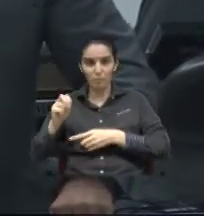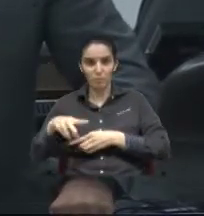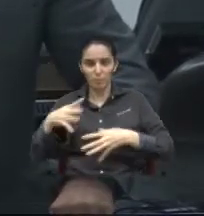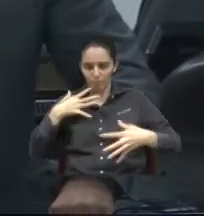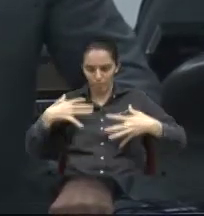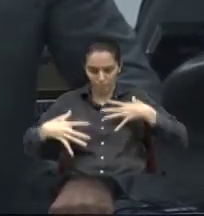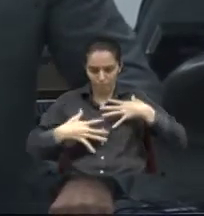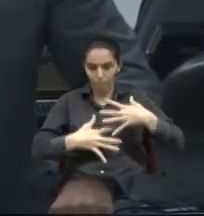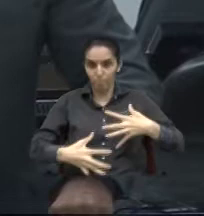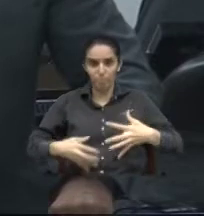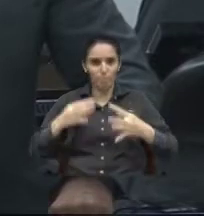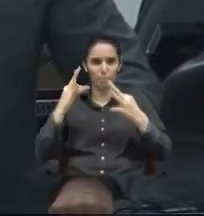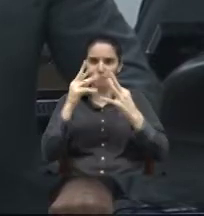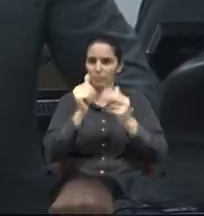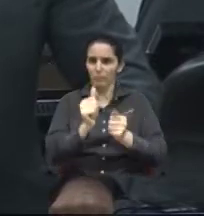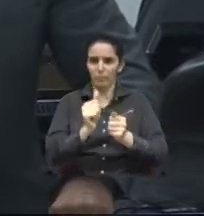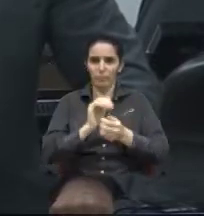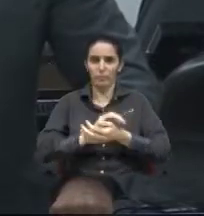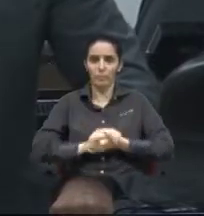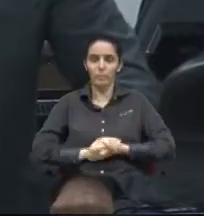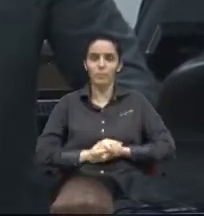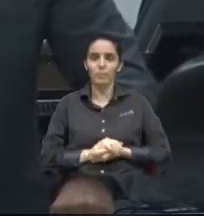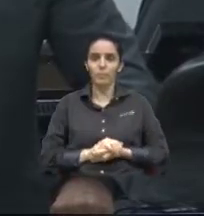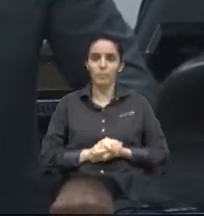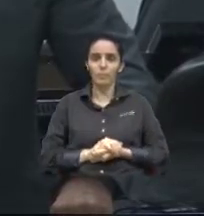estiver errado, acho que é asepsia. Asepsia.